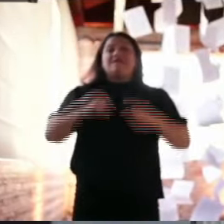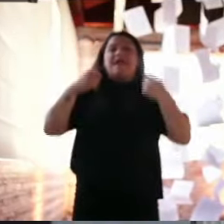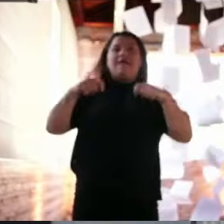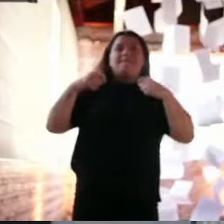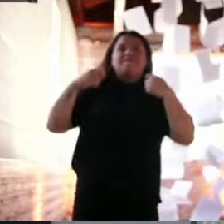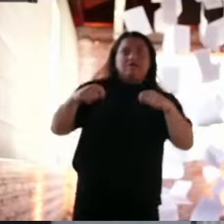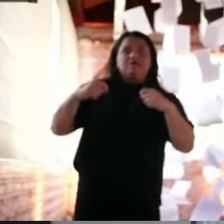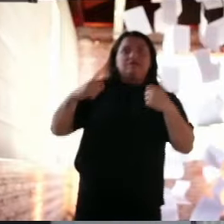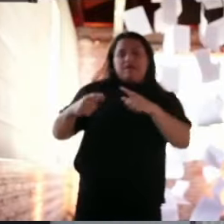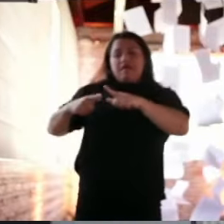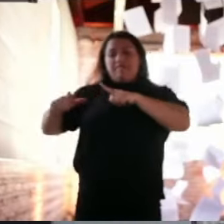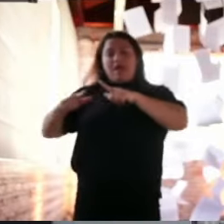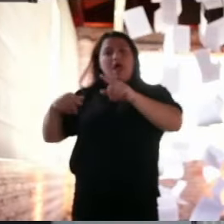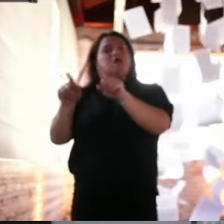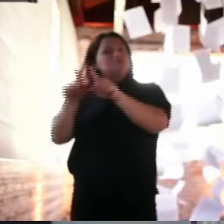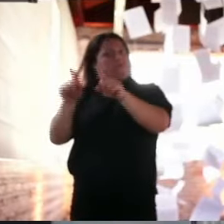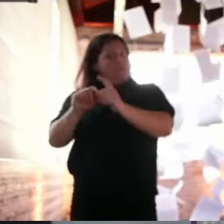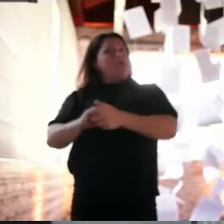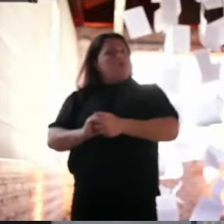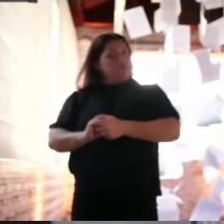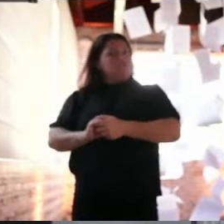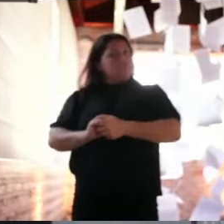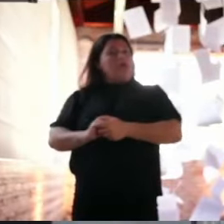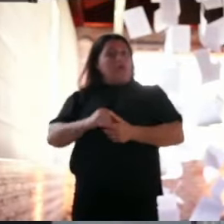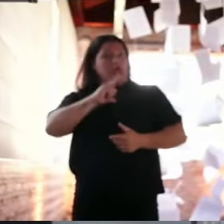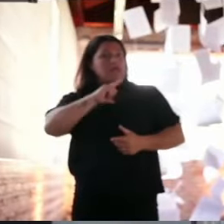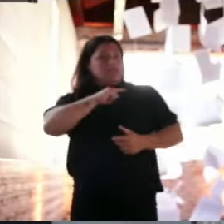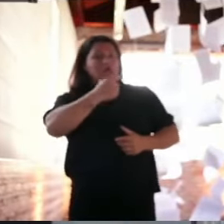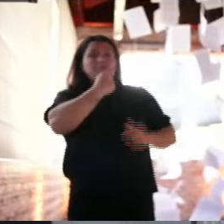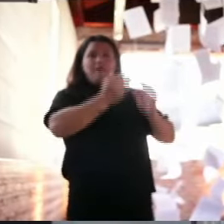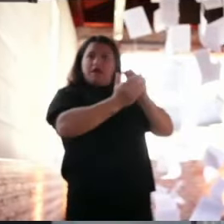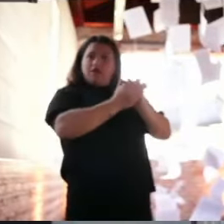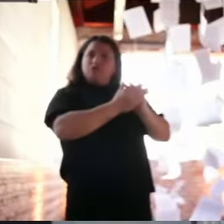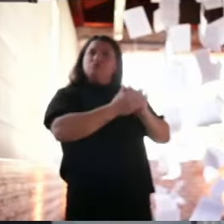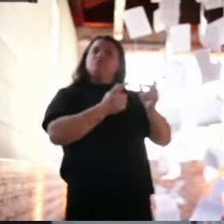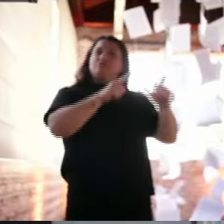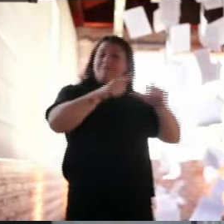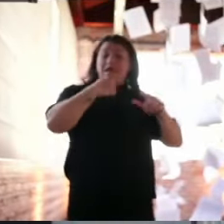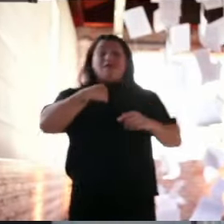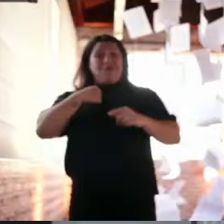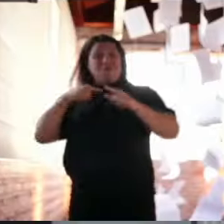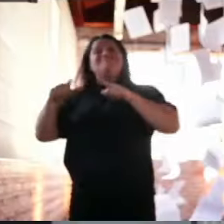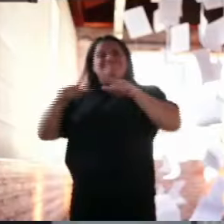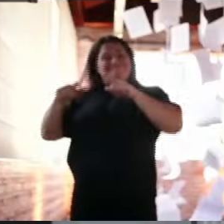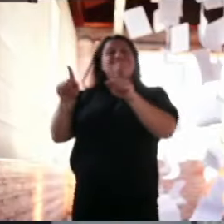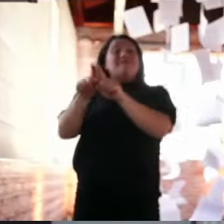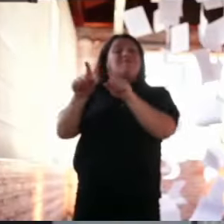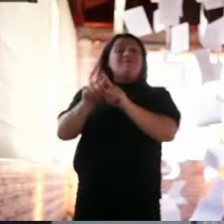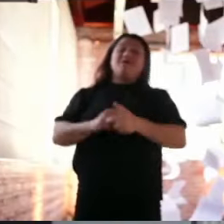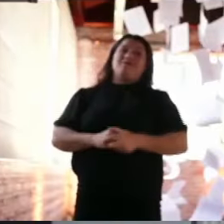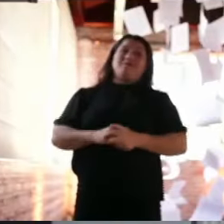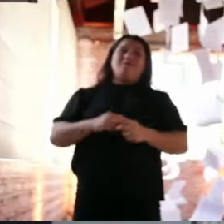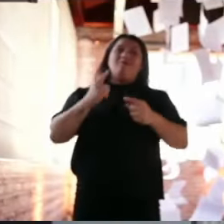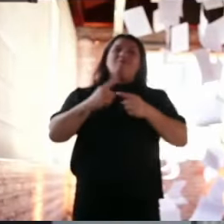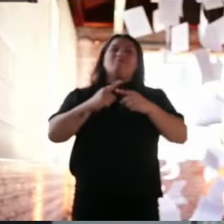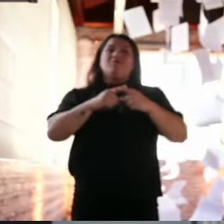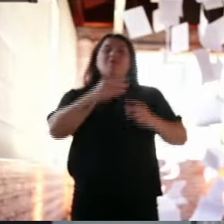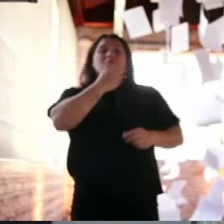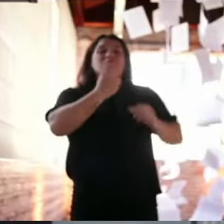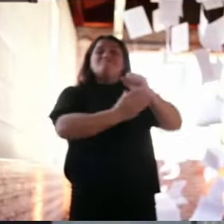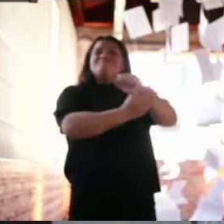ser provedora também mesmo que ela tenha um companheiro provedor ela tem que ser provedora também porque nada mais nunca garantiu